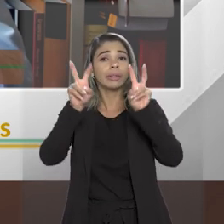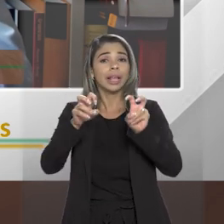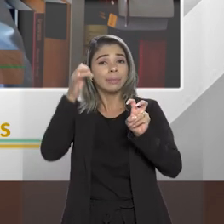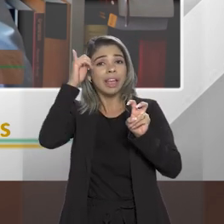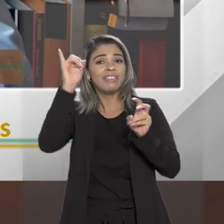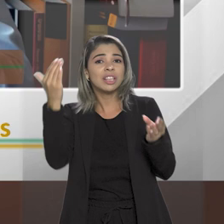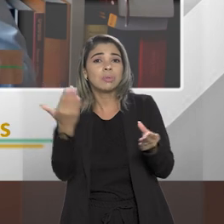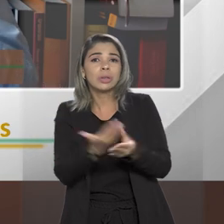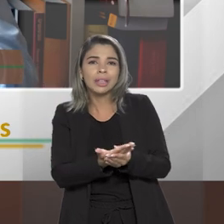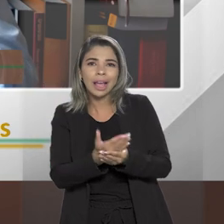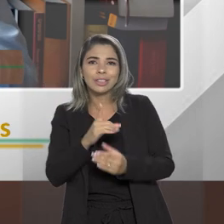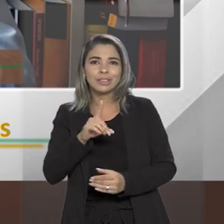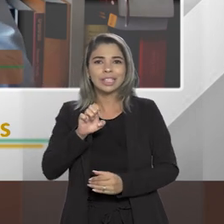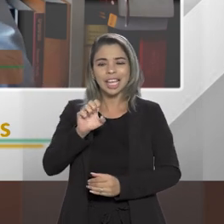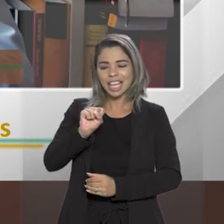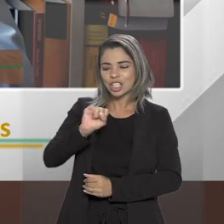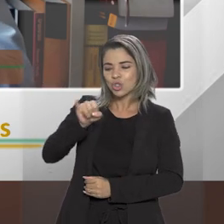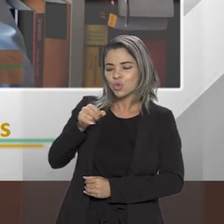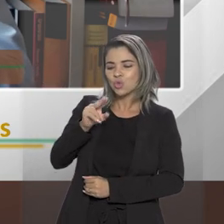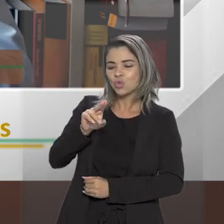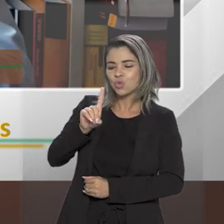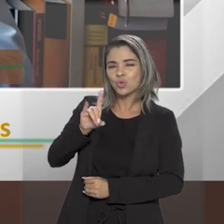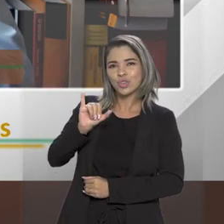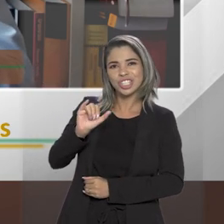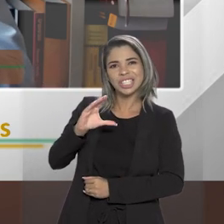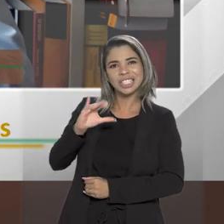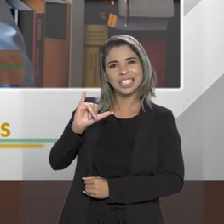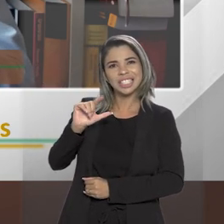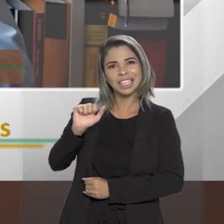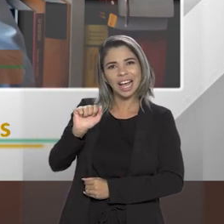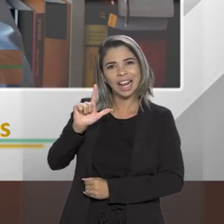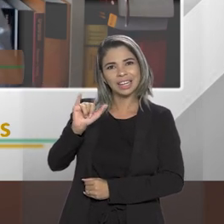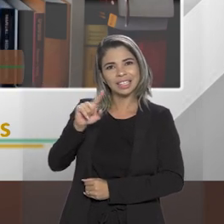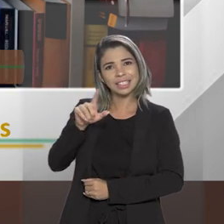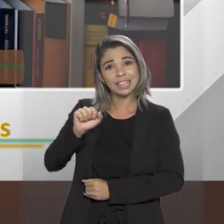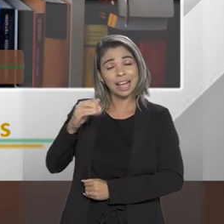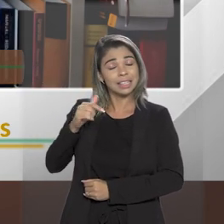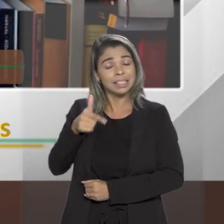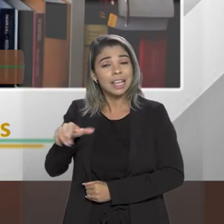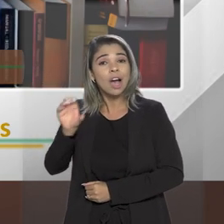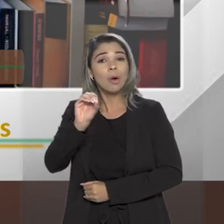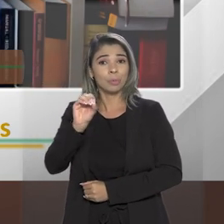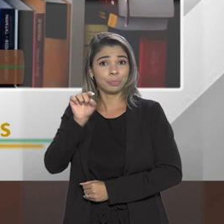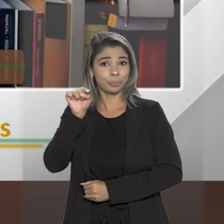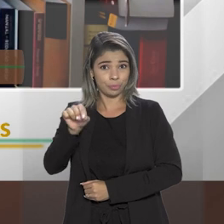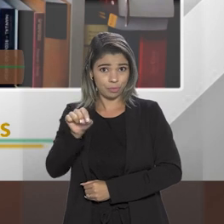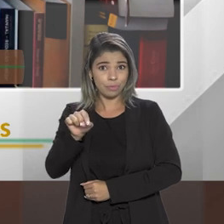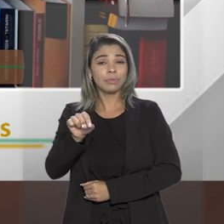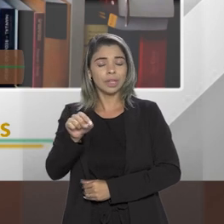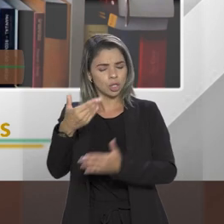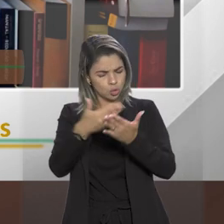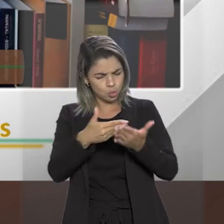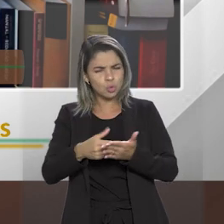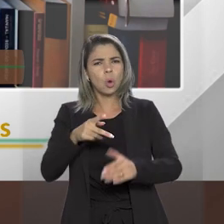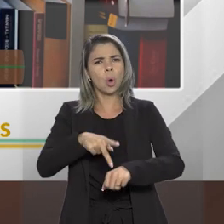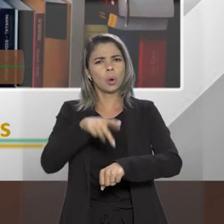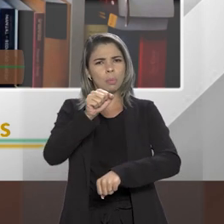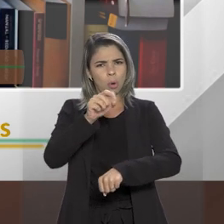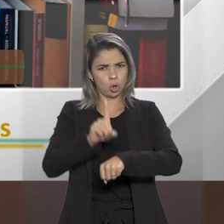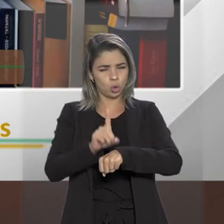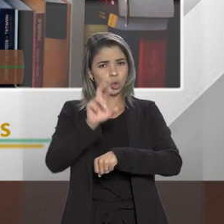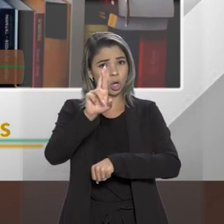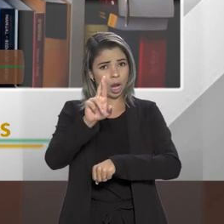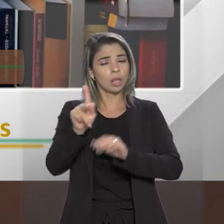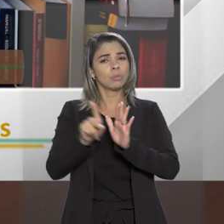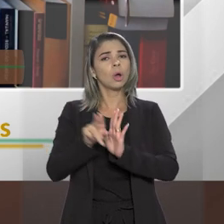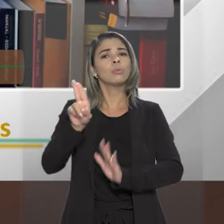execução, que é um tema sobre o qual ele está bastante mergulhado, no seu pós-doutorado aqui na Federal da Bahia,